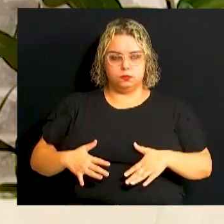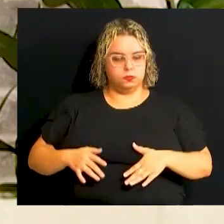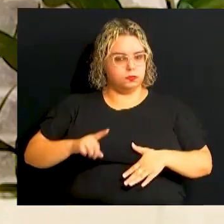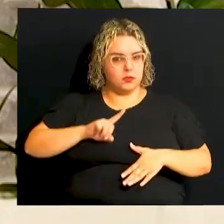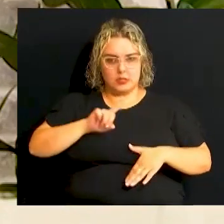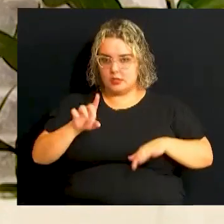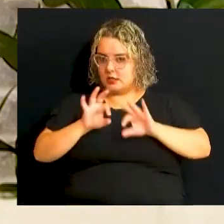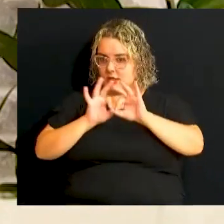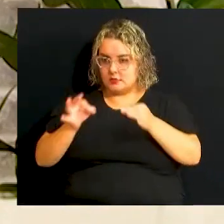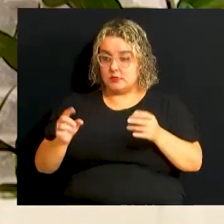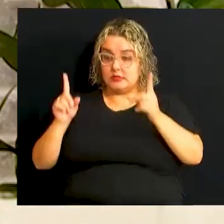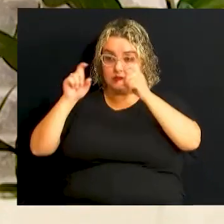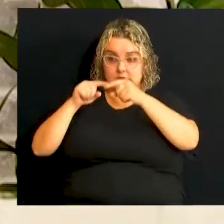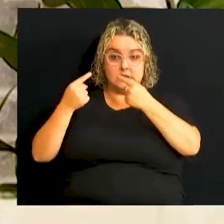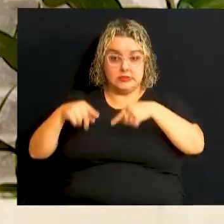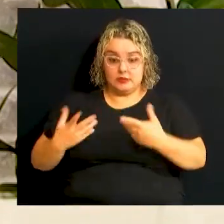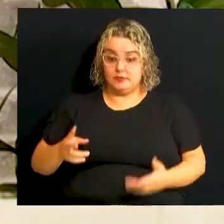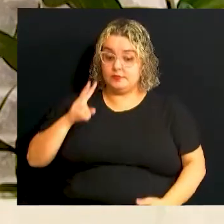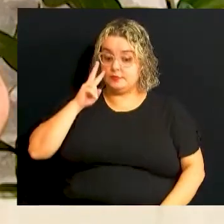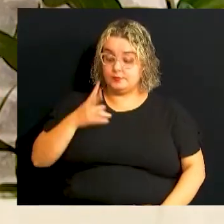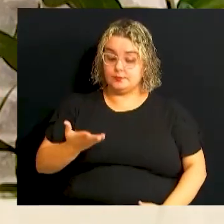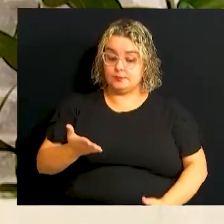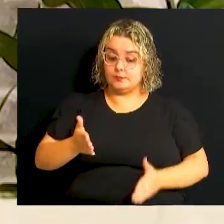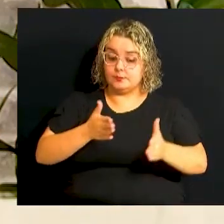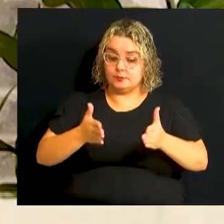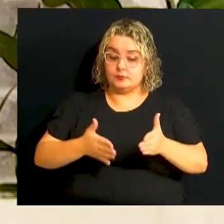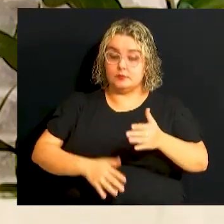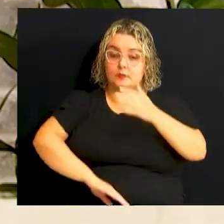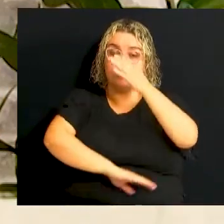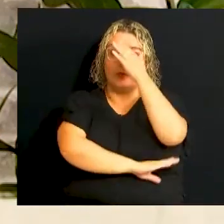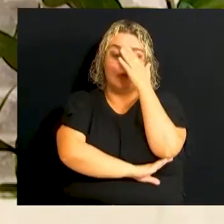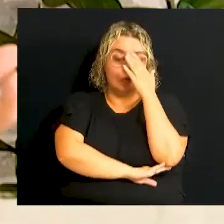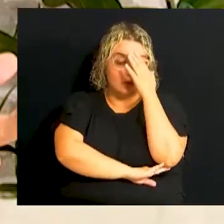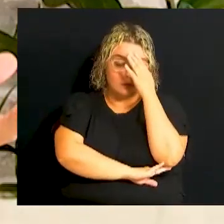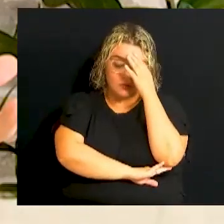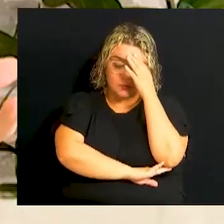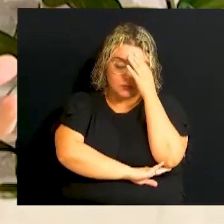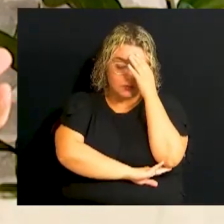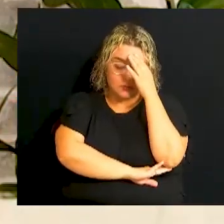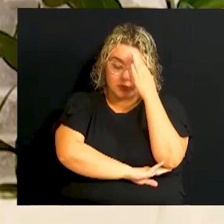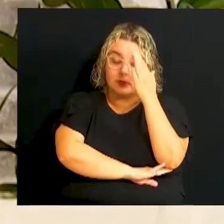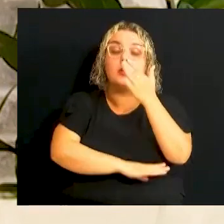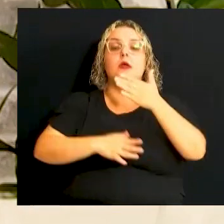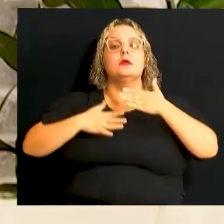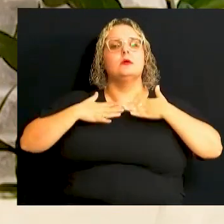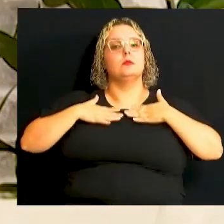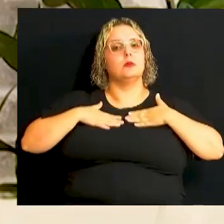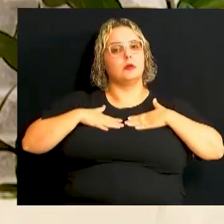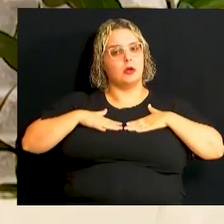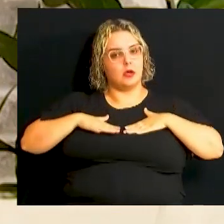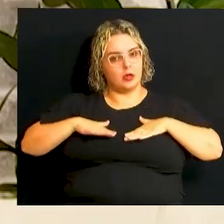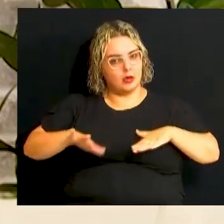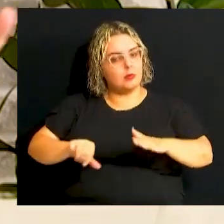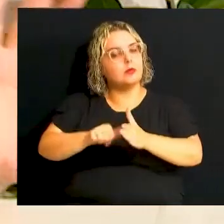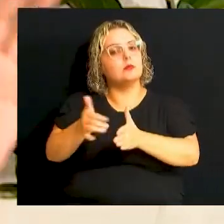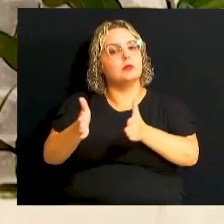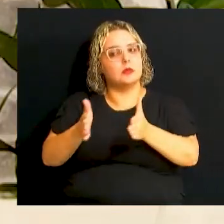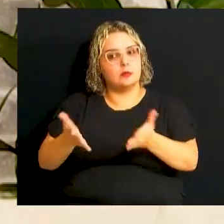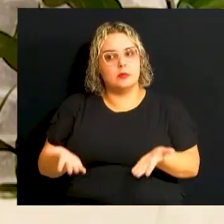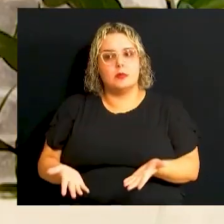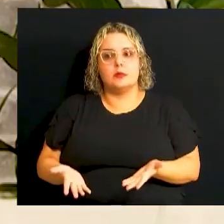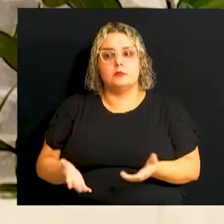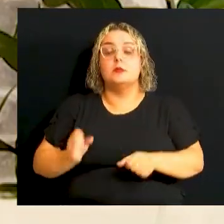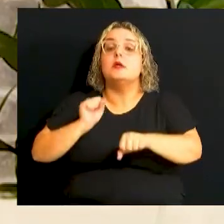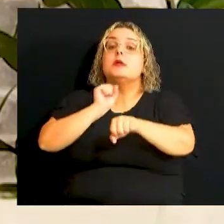não é algo simples, é algo desafiador. Você vendo a criança naquela situação e não saber o que fazer. Então é se manter calmo num